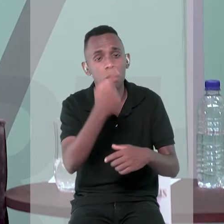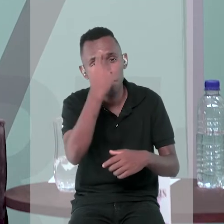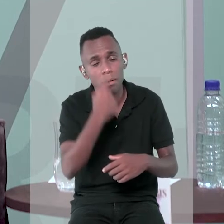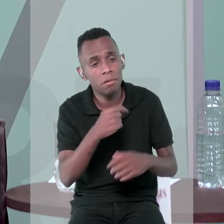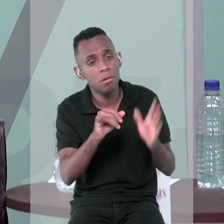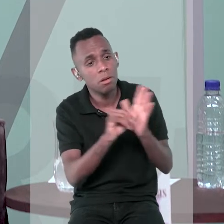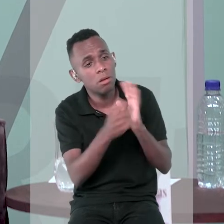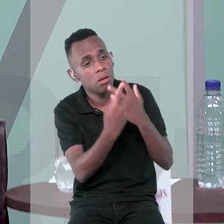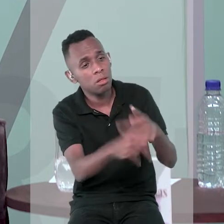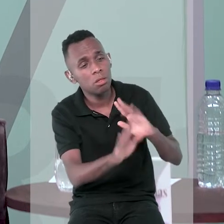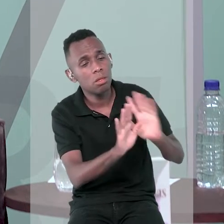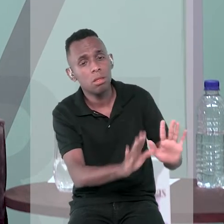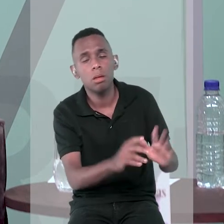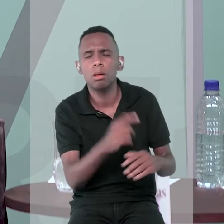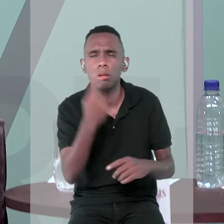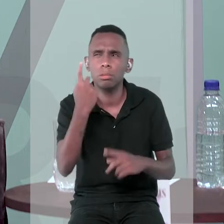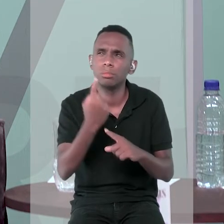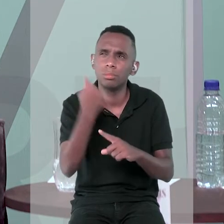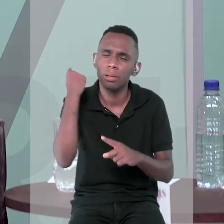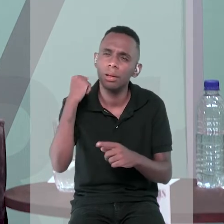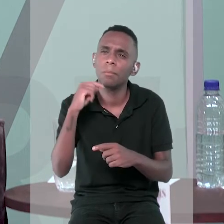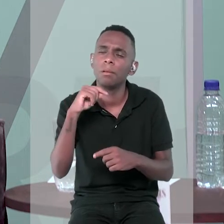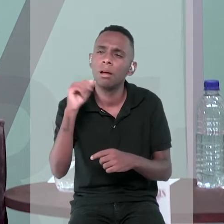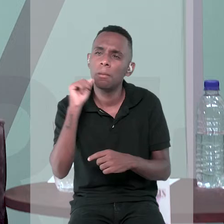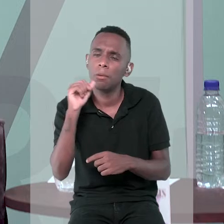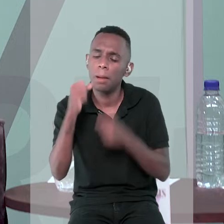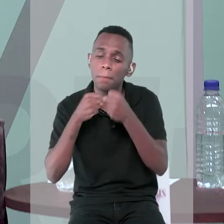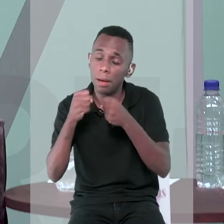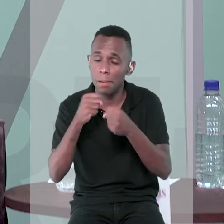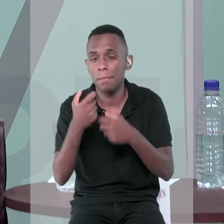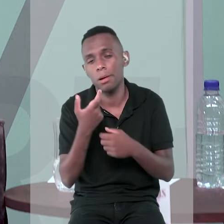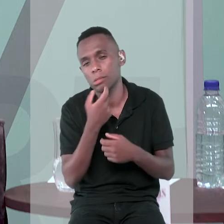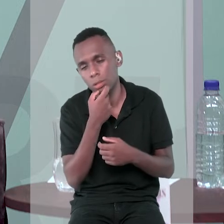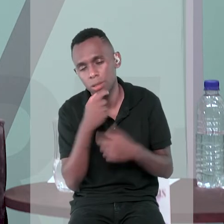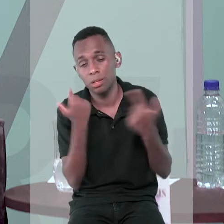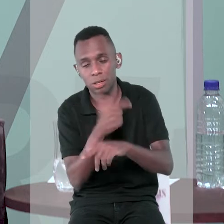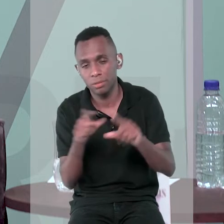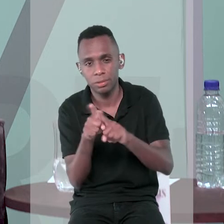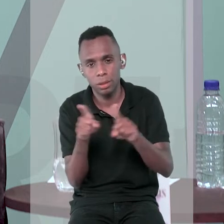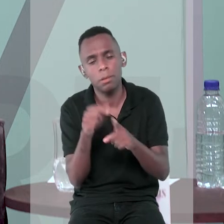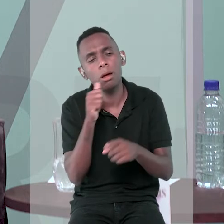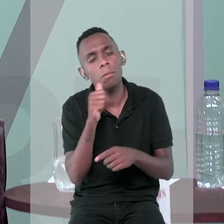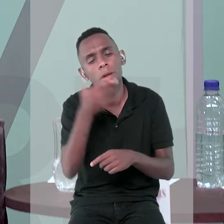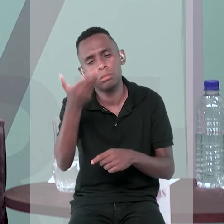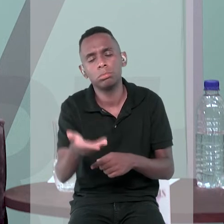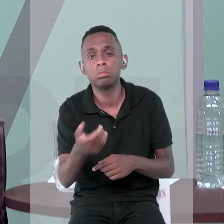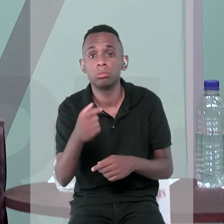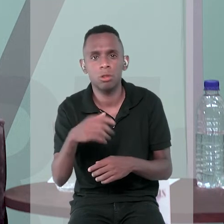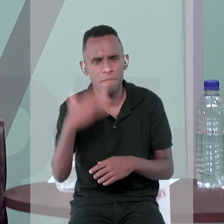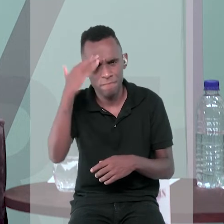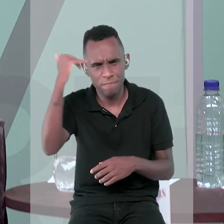não esqueço uma vez uma jornalista, uma entrevistadora americana, que era comediante também, ela estava entrevistando uma atriz de